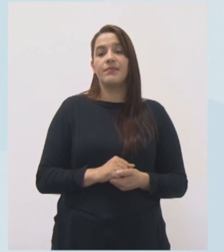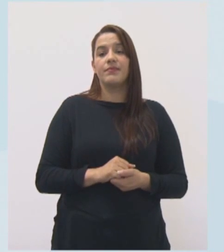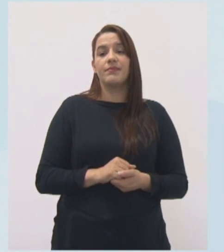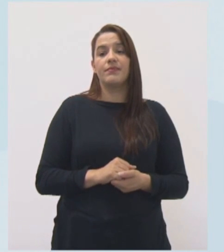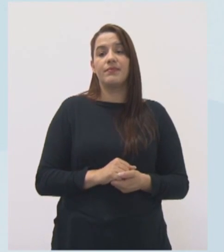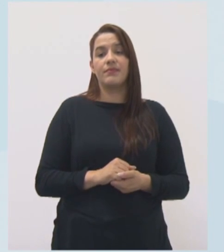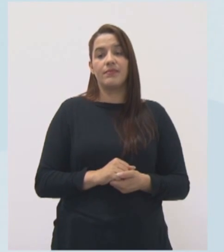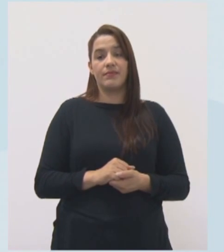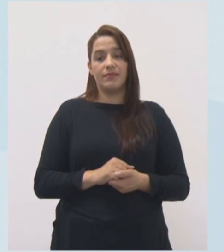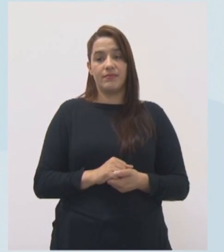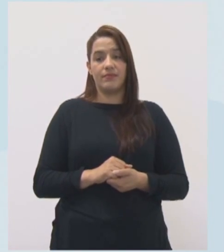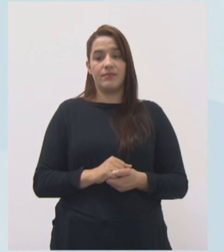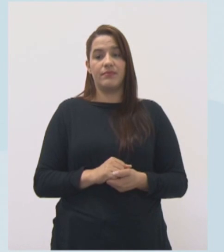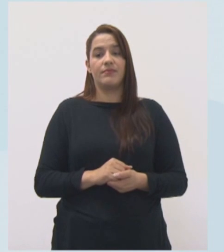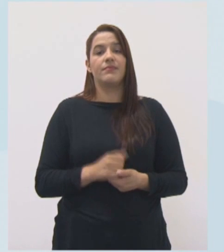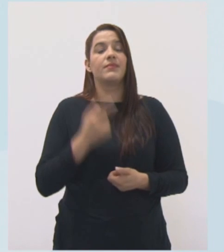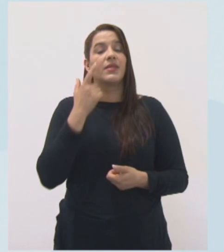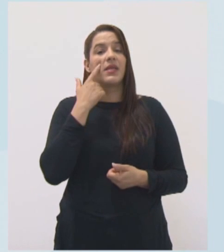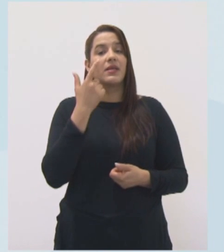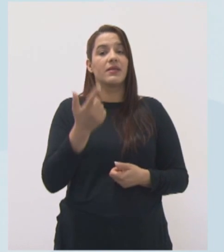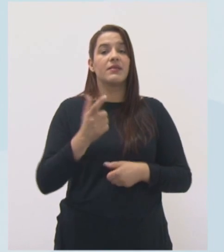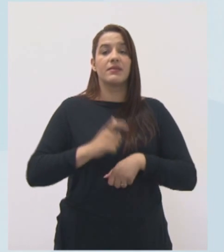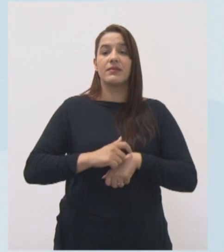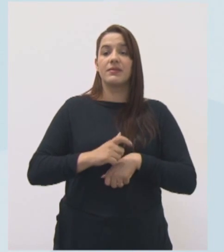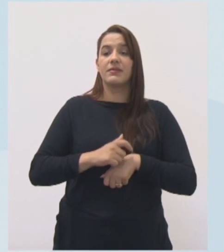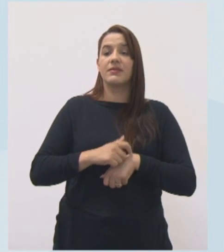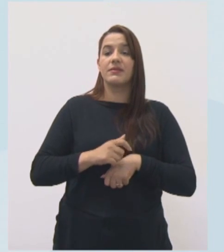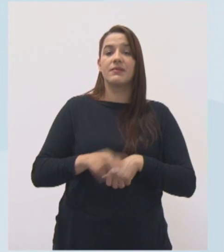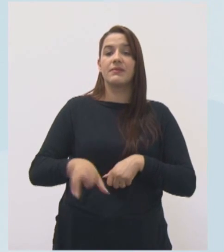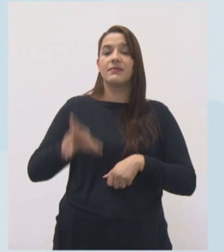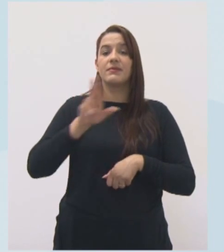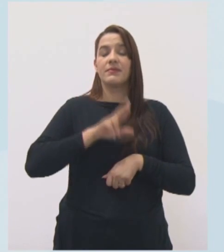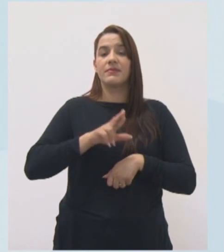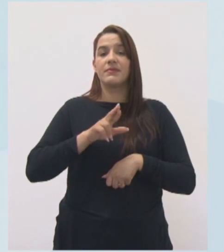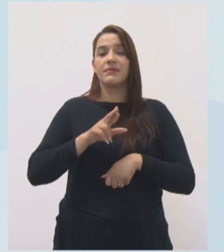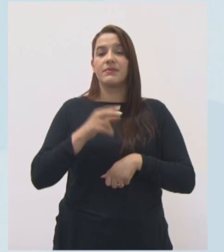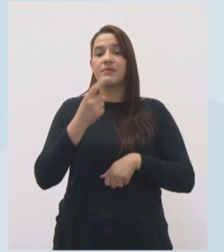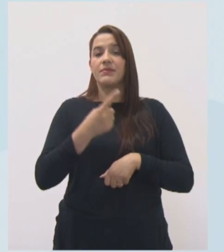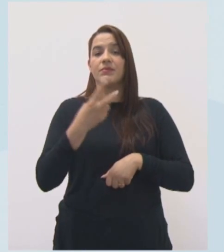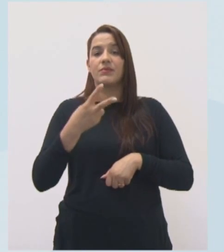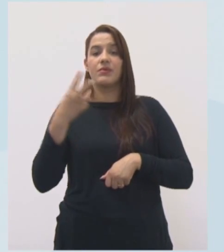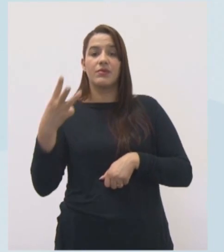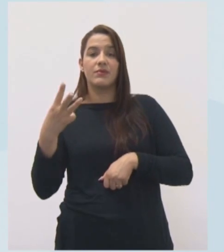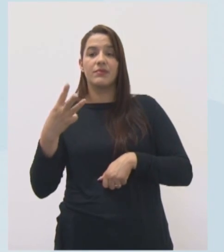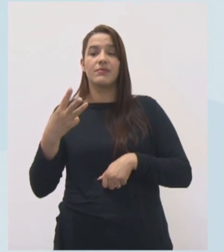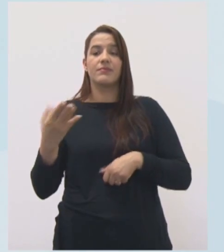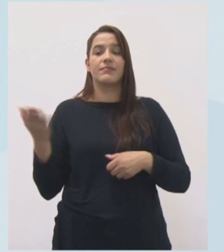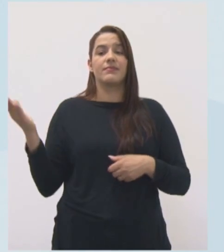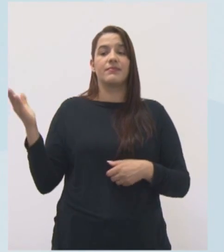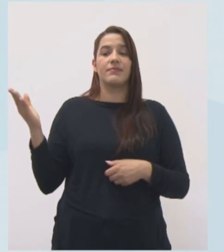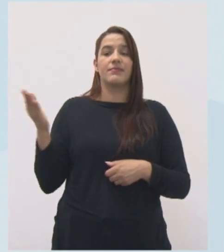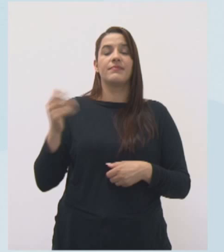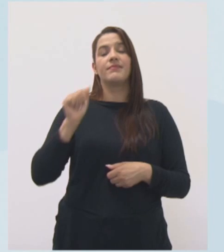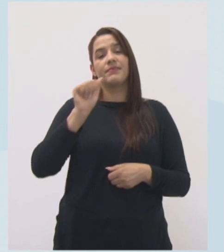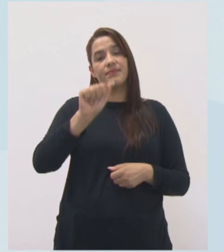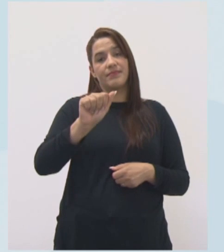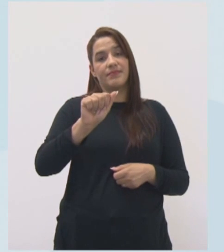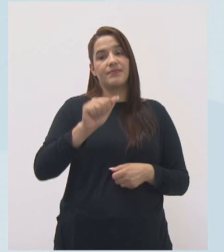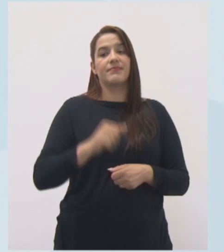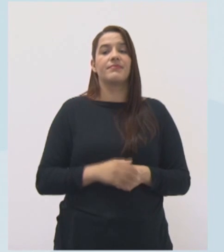a... Eles vão gritar. Vamos dar um tempo para eles gritarem? Vai. 1, 2, 3 e...